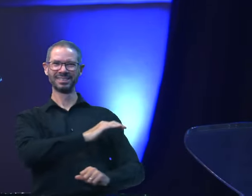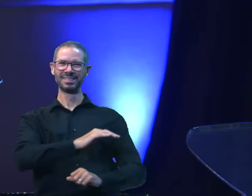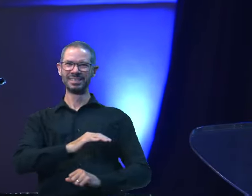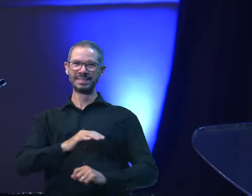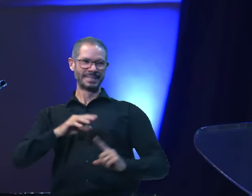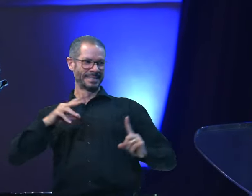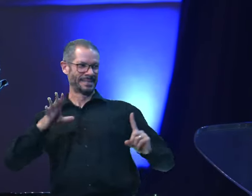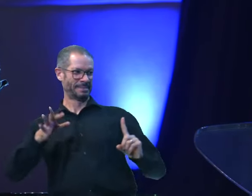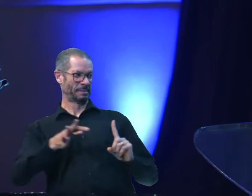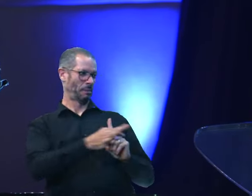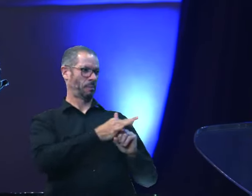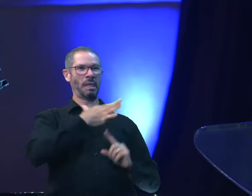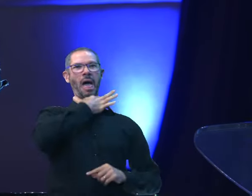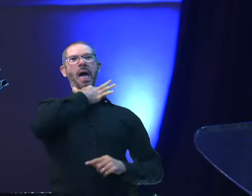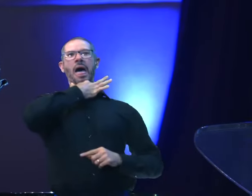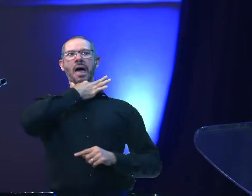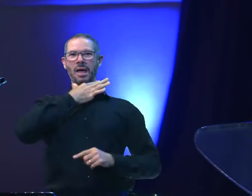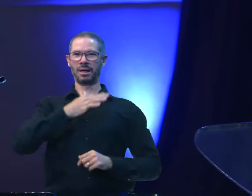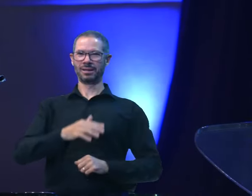Esgana.